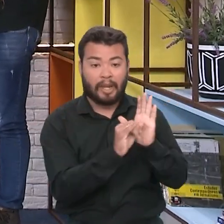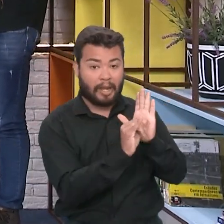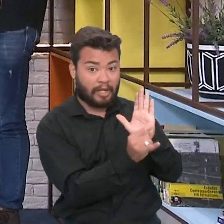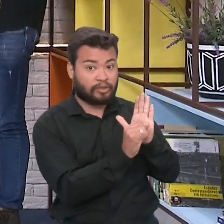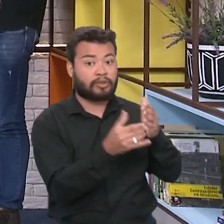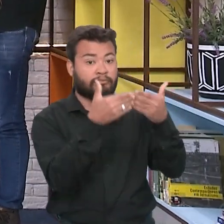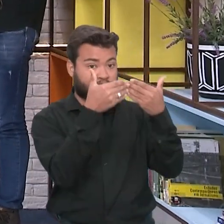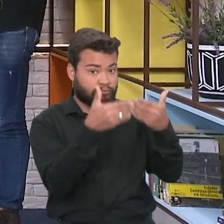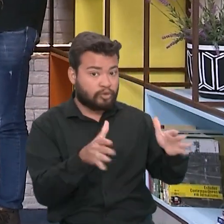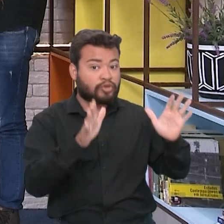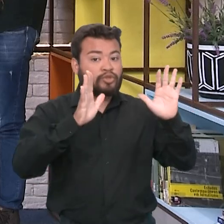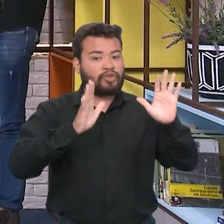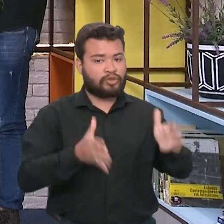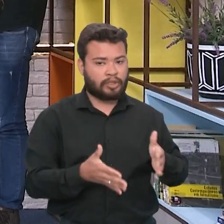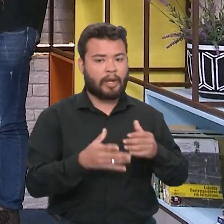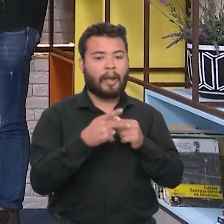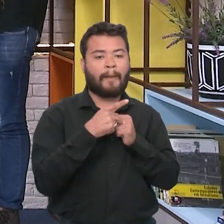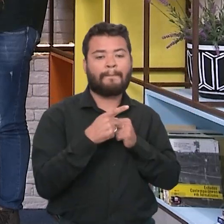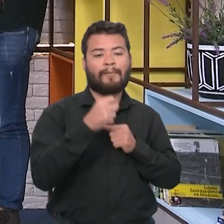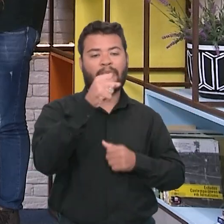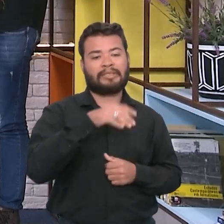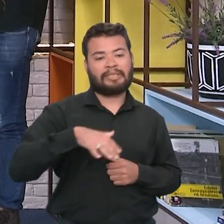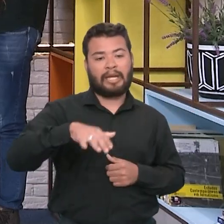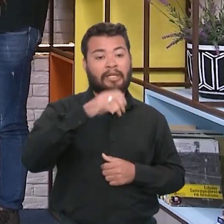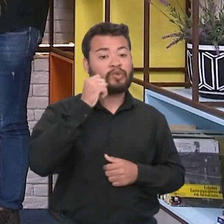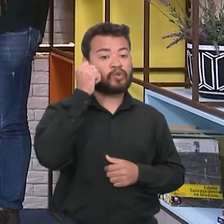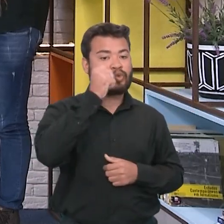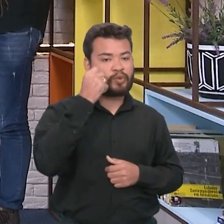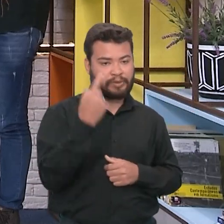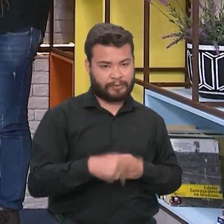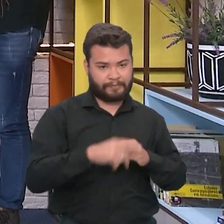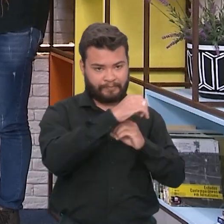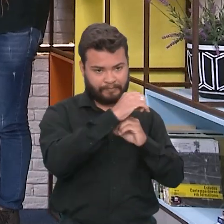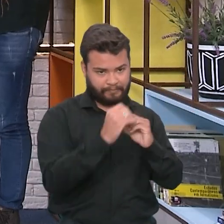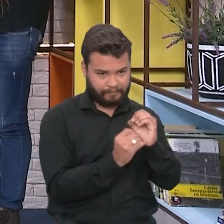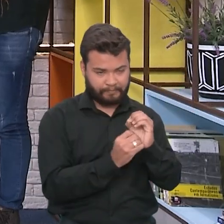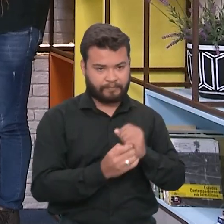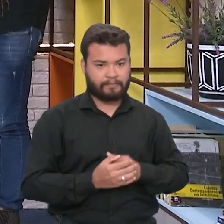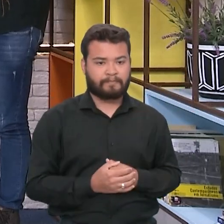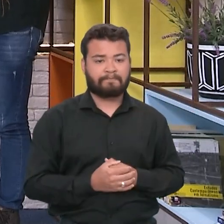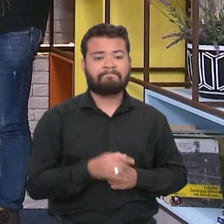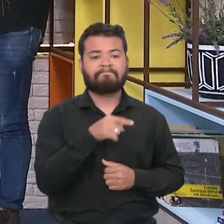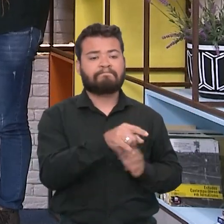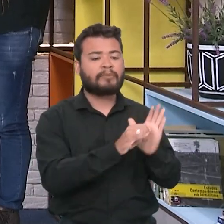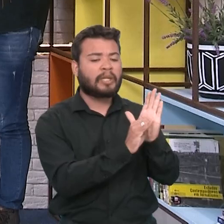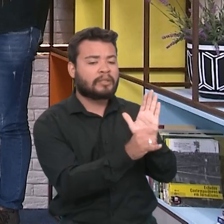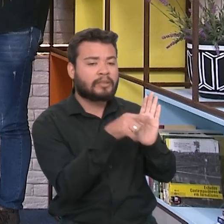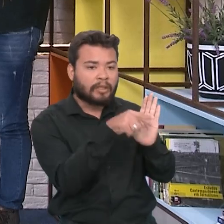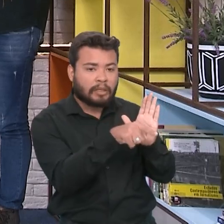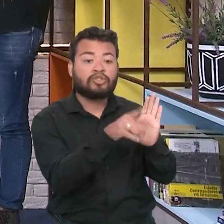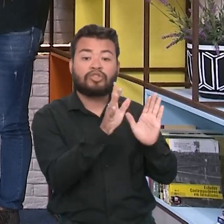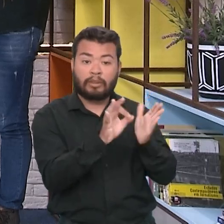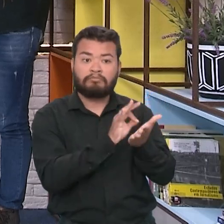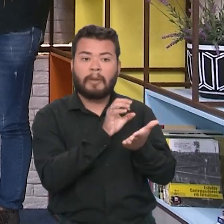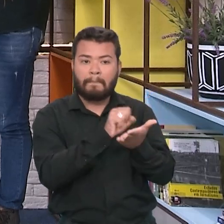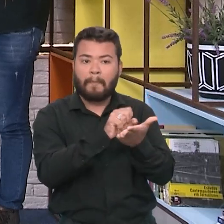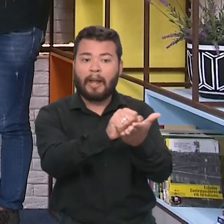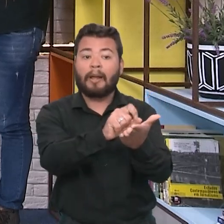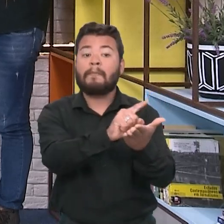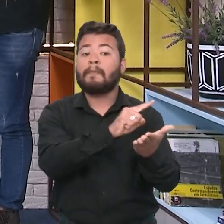do Programa de Pós-Graduação de Sociologia da UFG. Esse edital, né, está com inscrições abertas até o